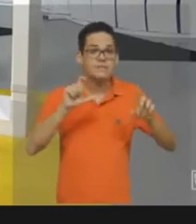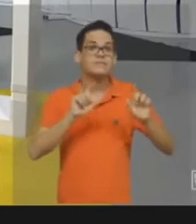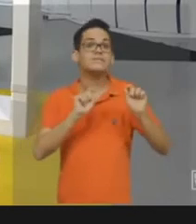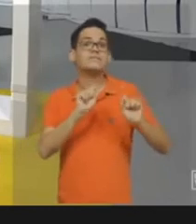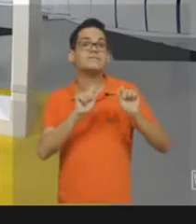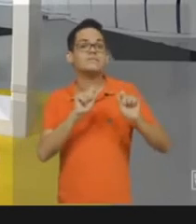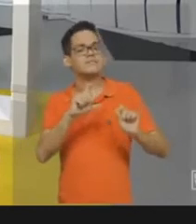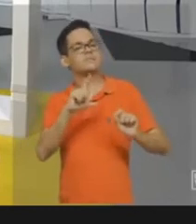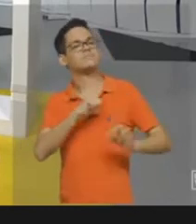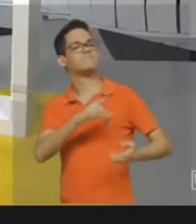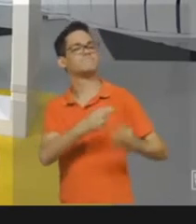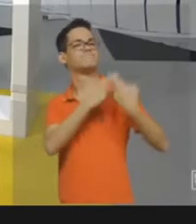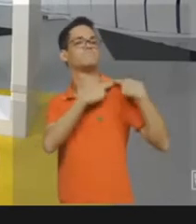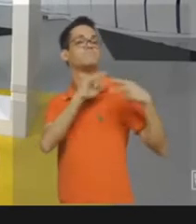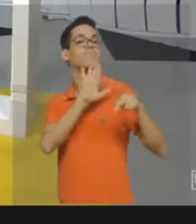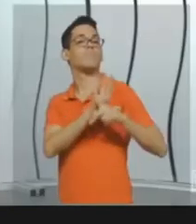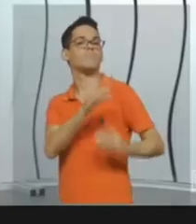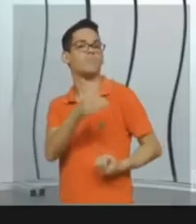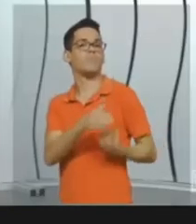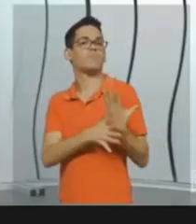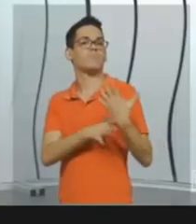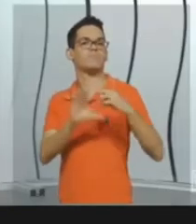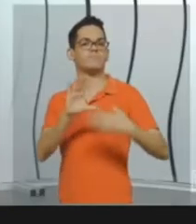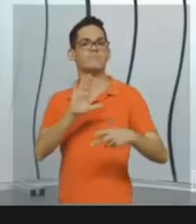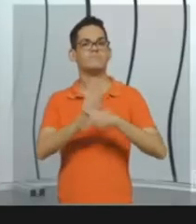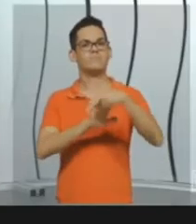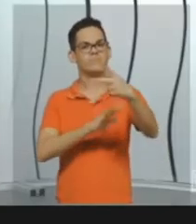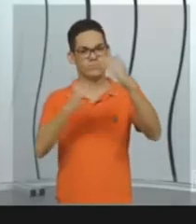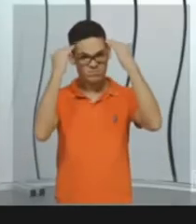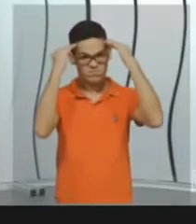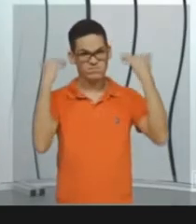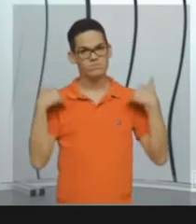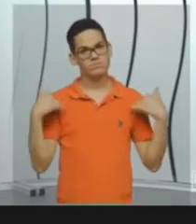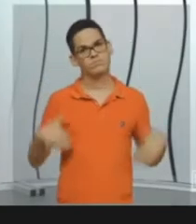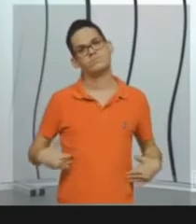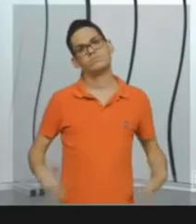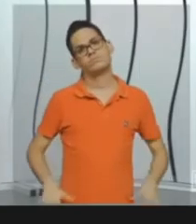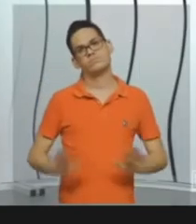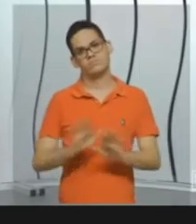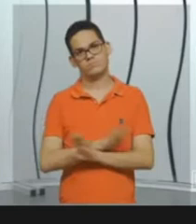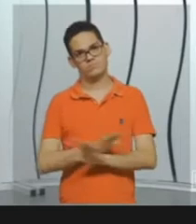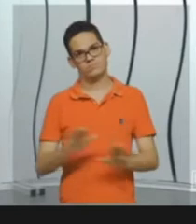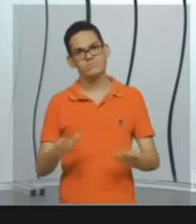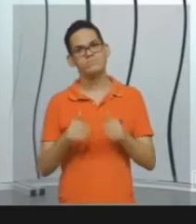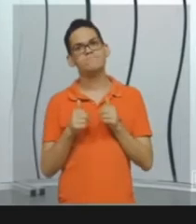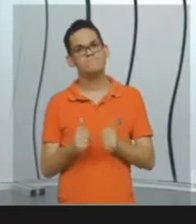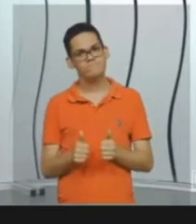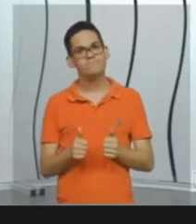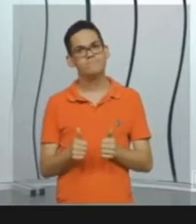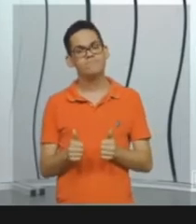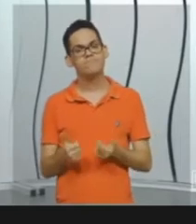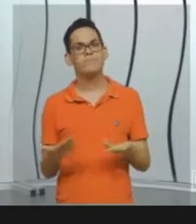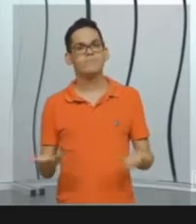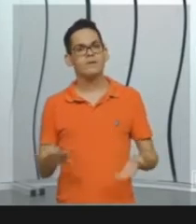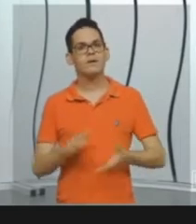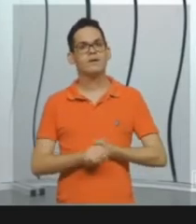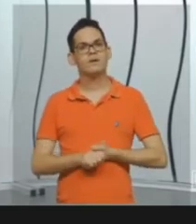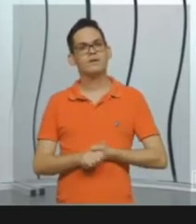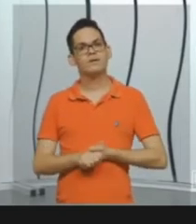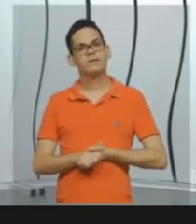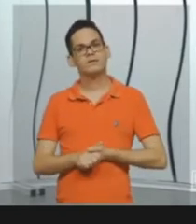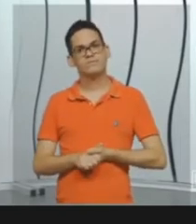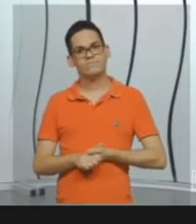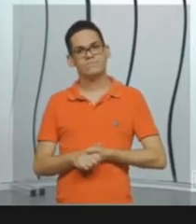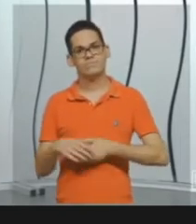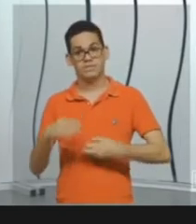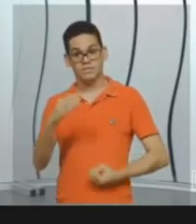Cada região vai ser responsável por codificar um gene, por ter um gene que codifica uma